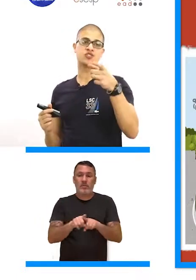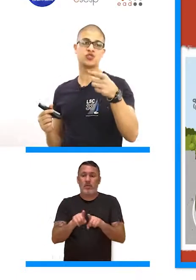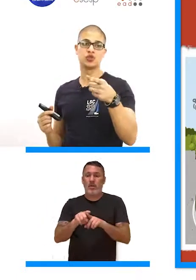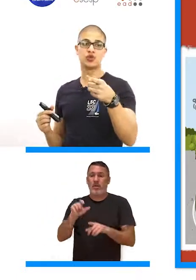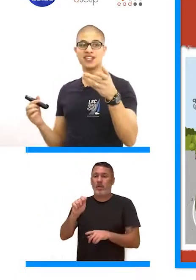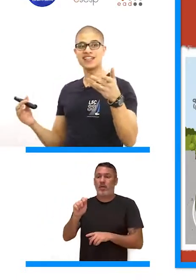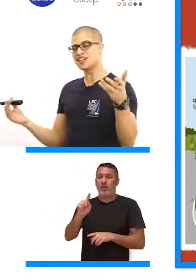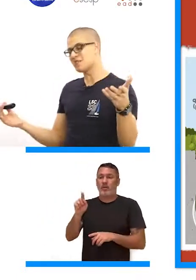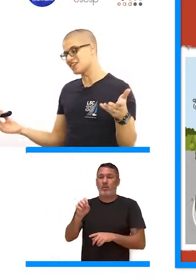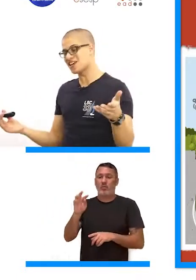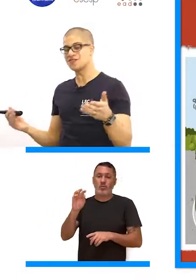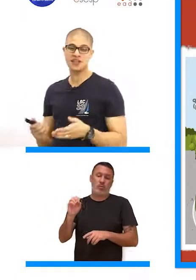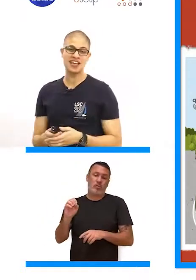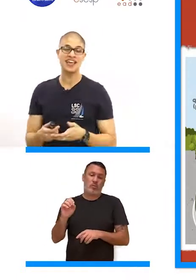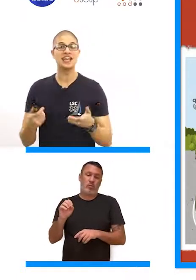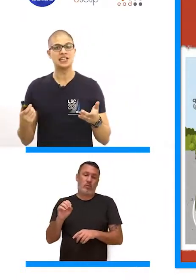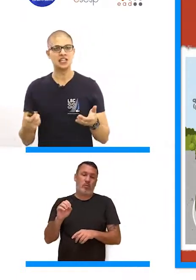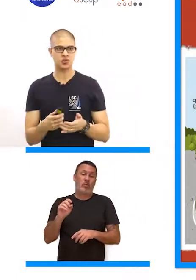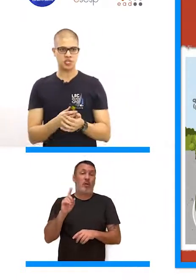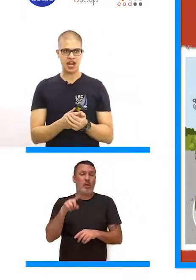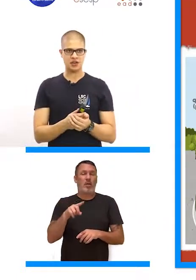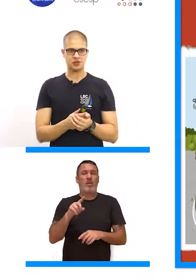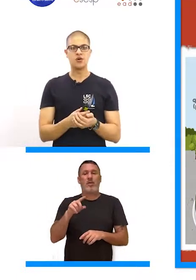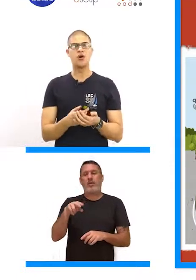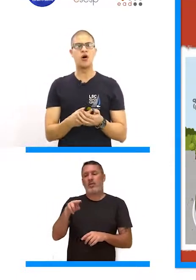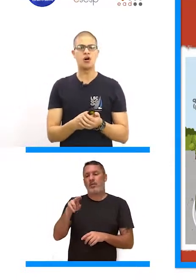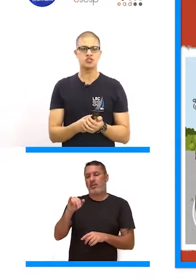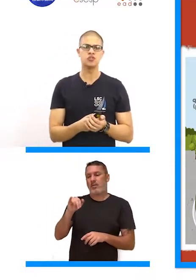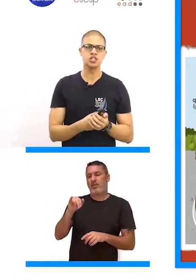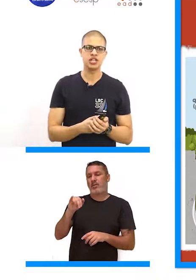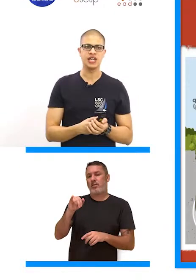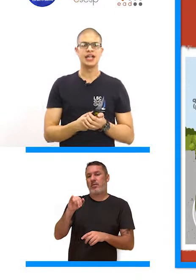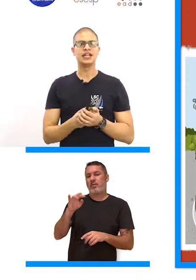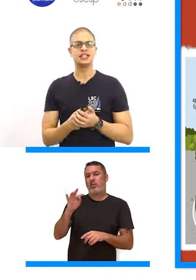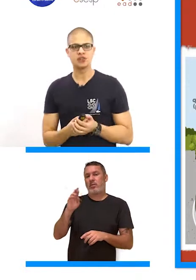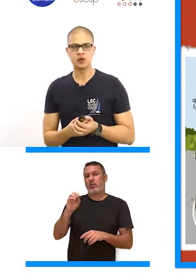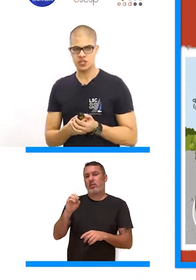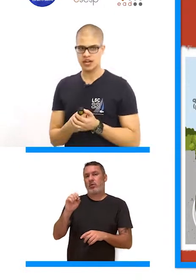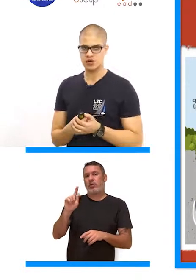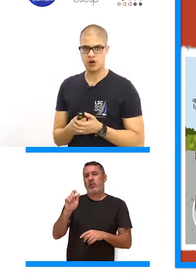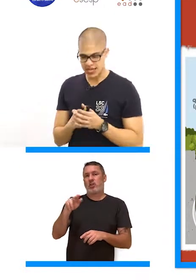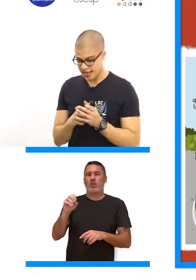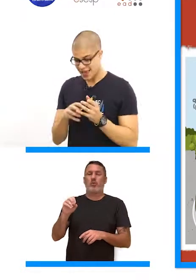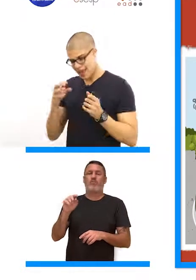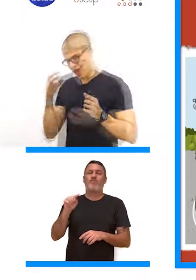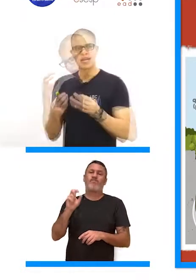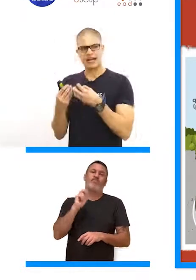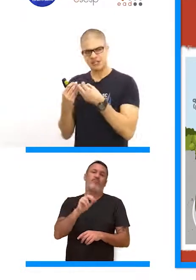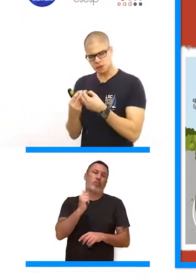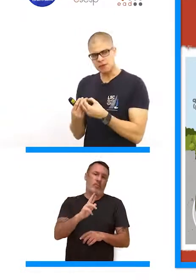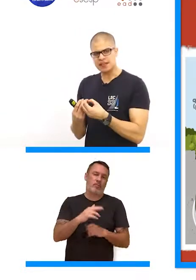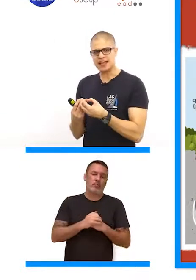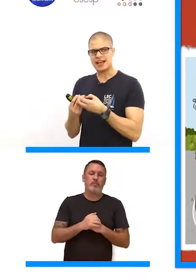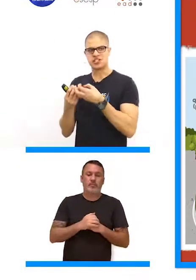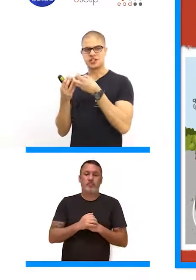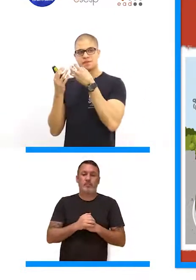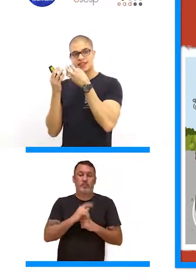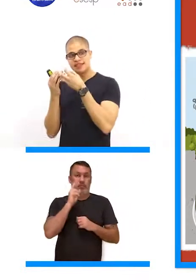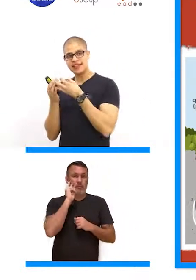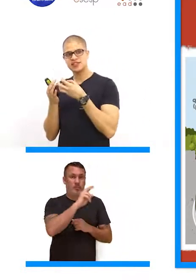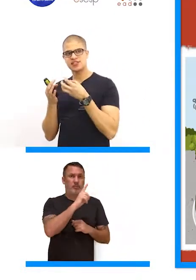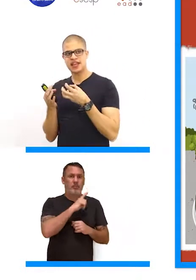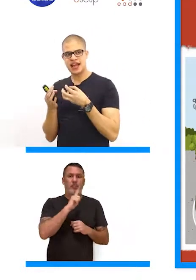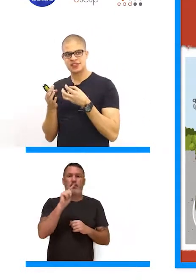de azoto, que nada mais é do que nitrogênio, óxido de nitrogênio, ok? A